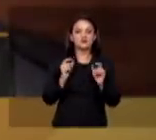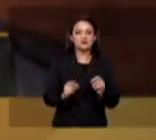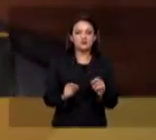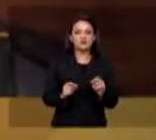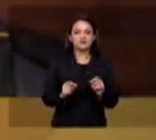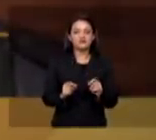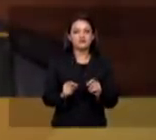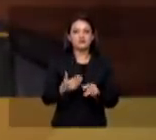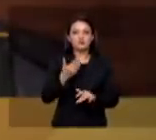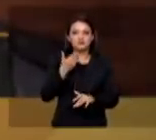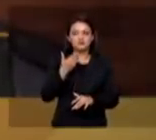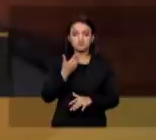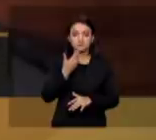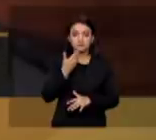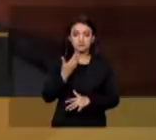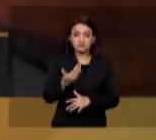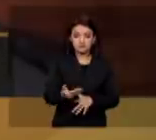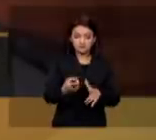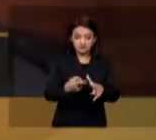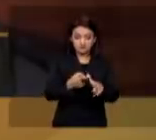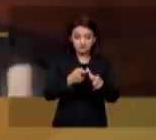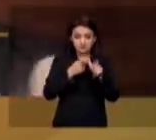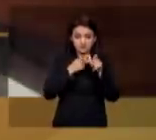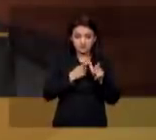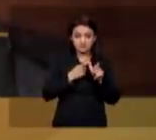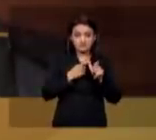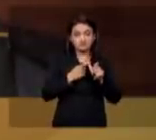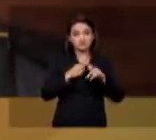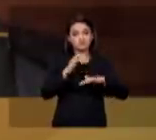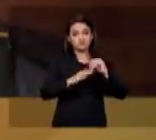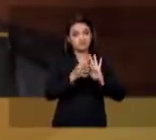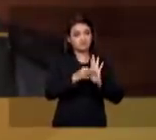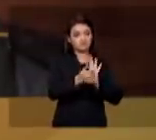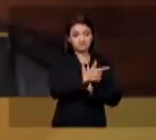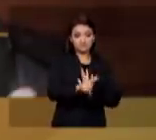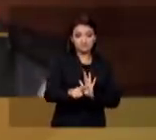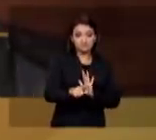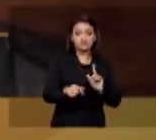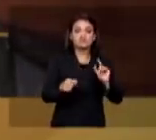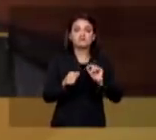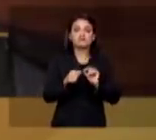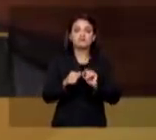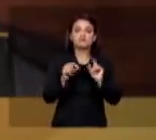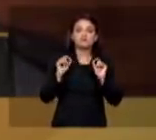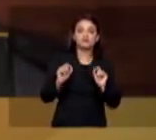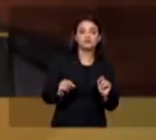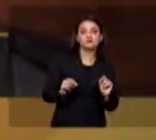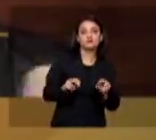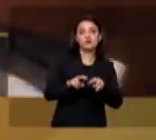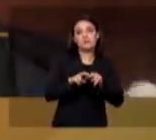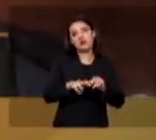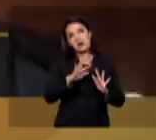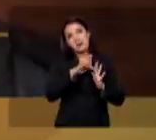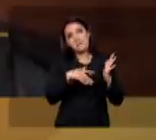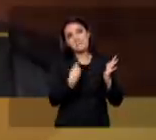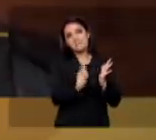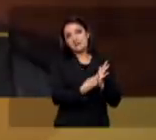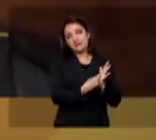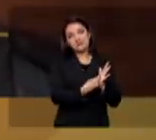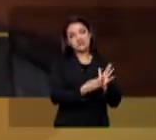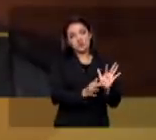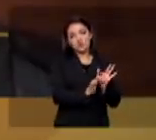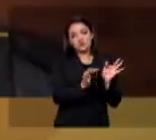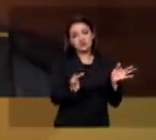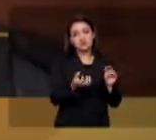de suspeição e incompetência são formuladas de forma incidental, seja por simples petição, seja